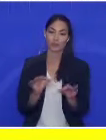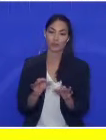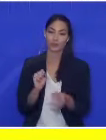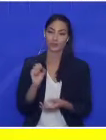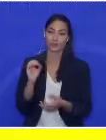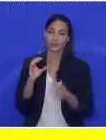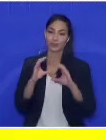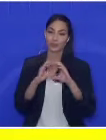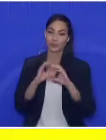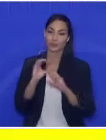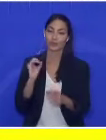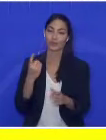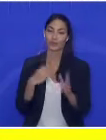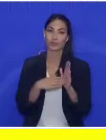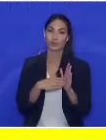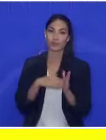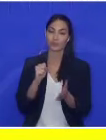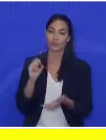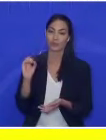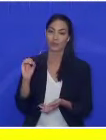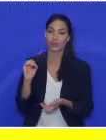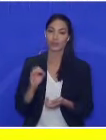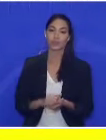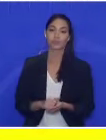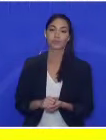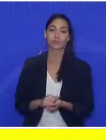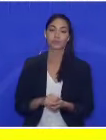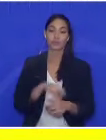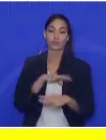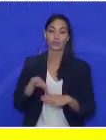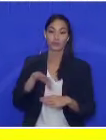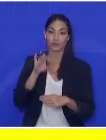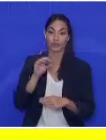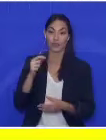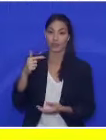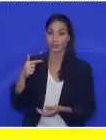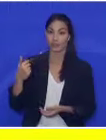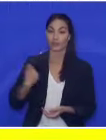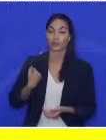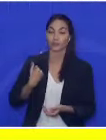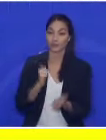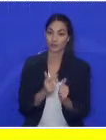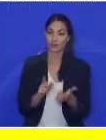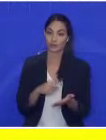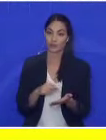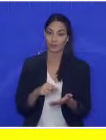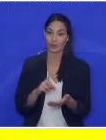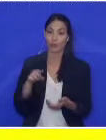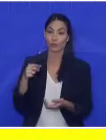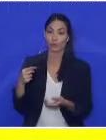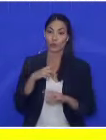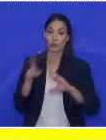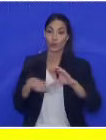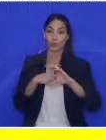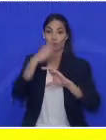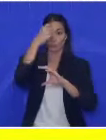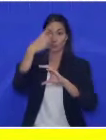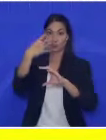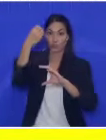com 80 bolas numeradas de 01 a 80. Deste globo sortearemos as 7 dezenas da Time Mania. Em seguida, o globo